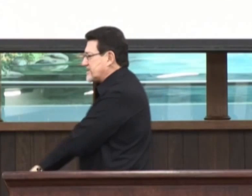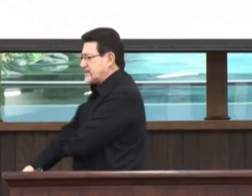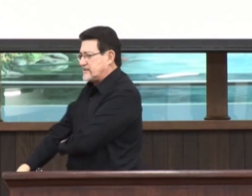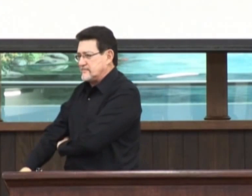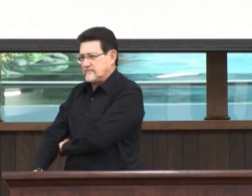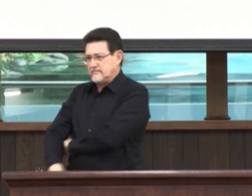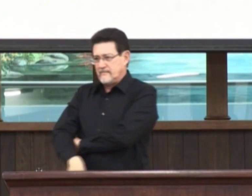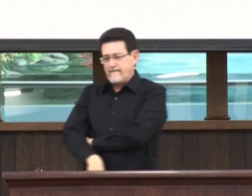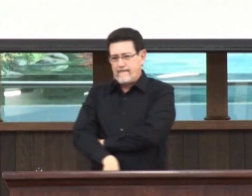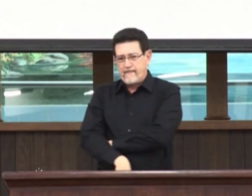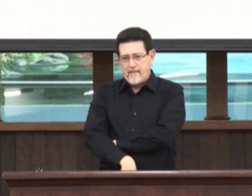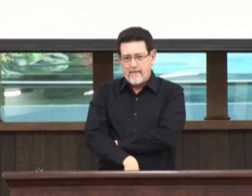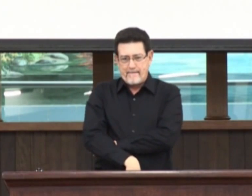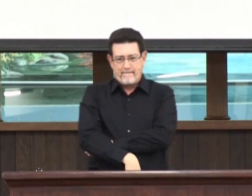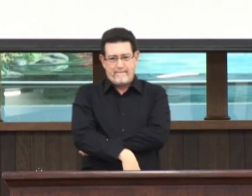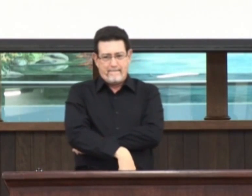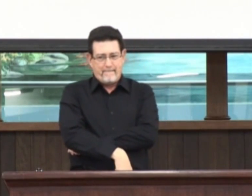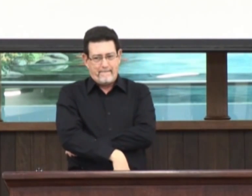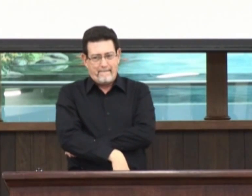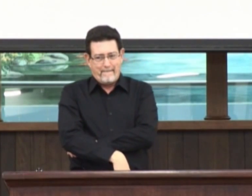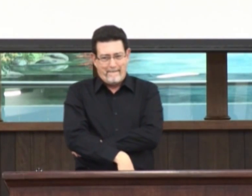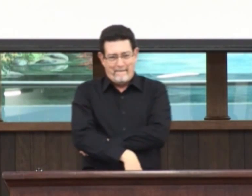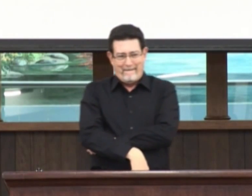não quero assim.